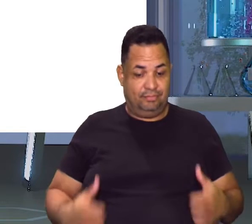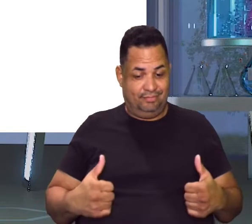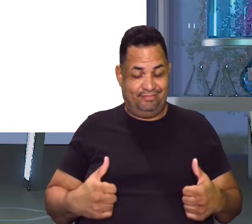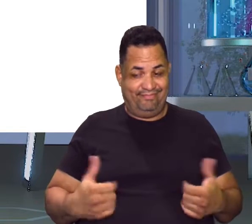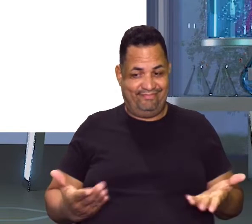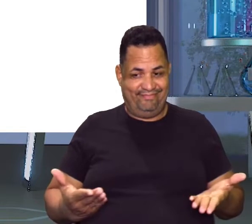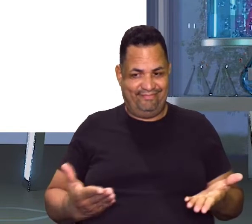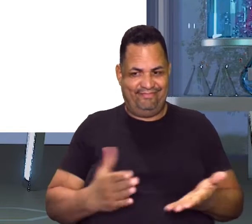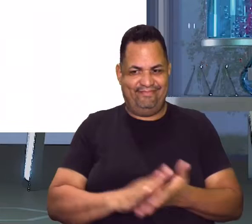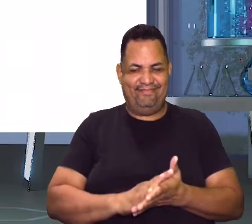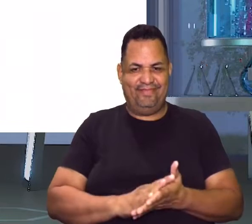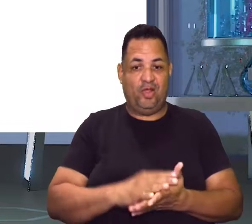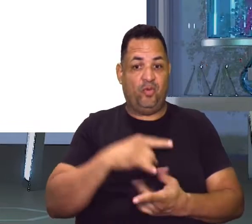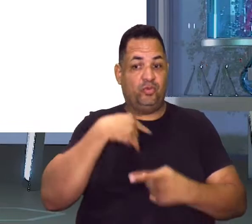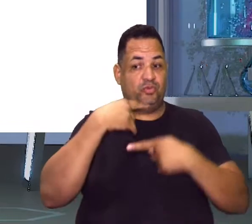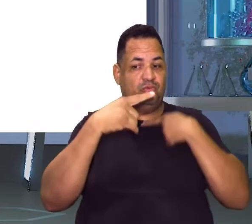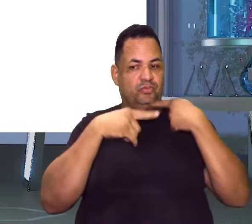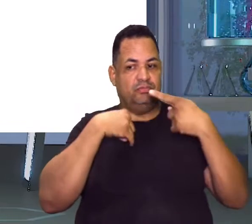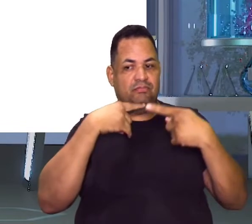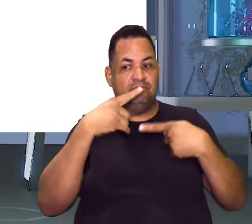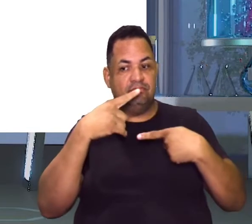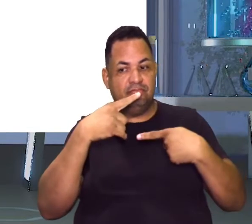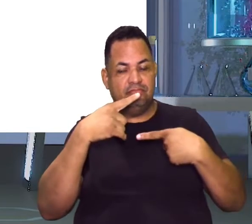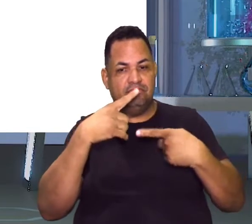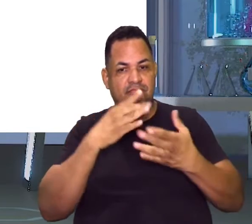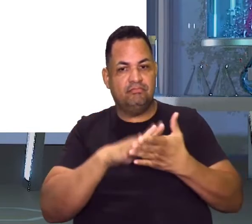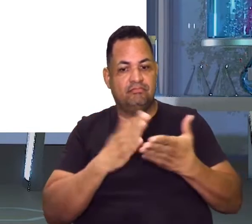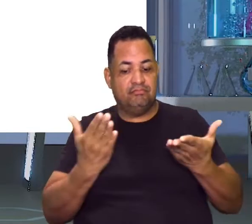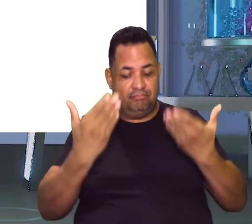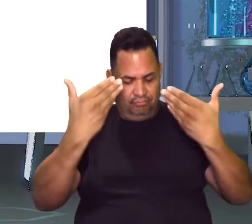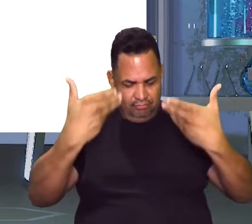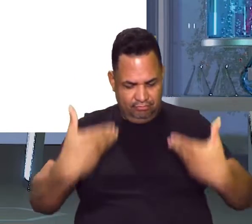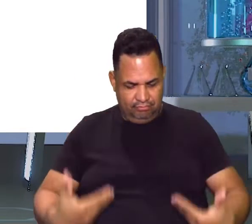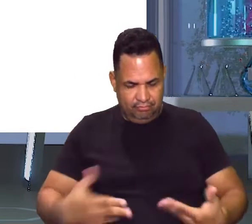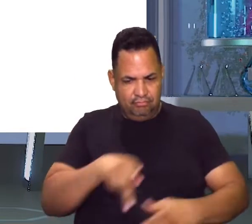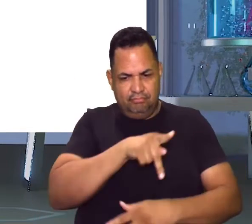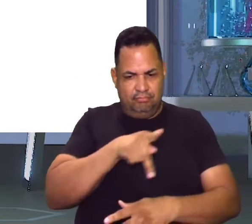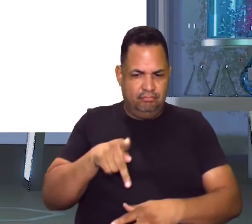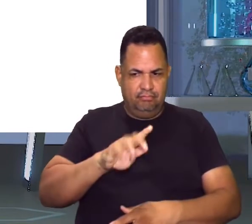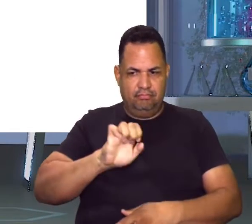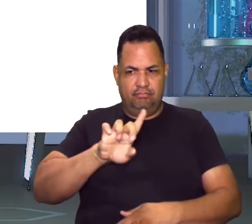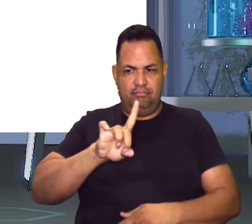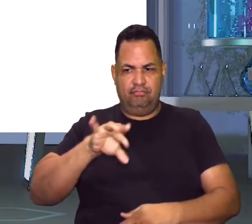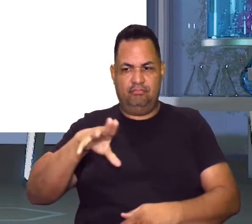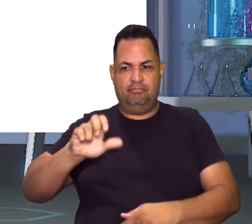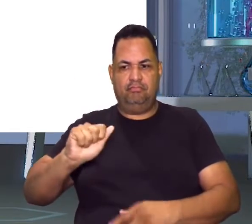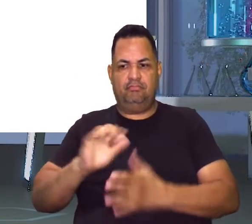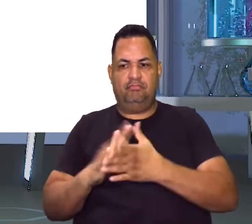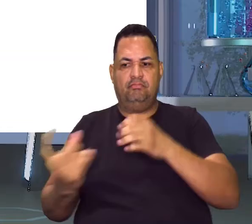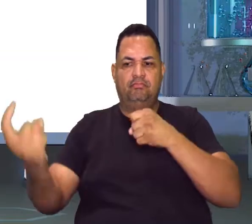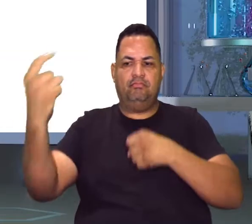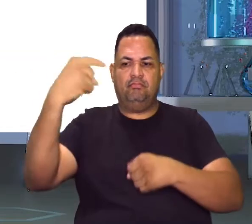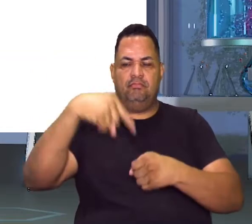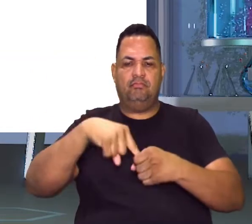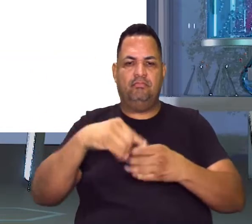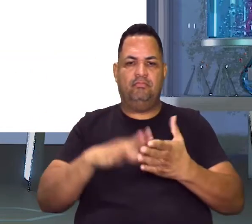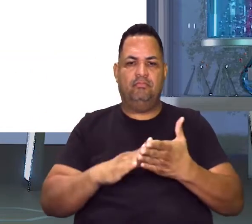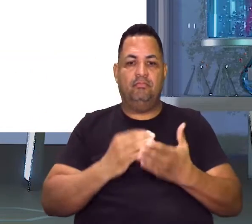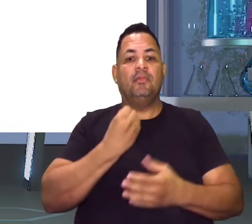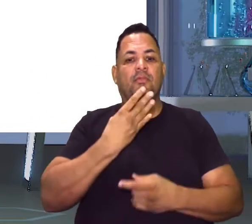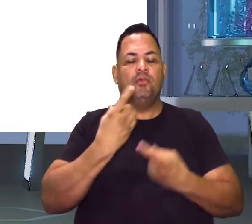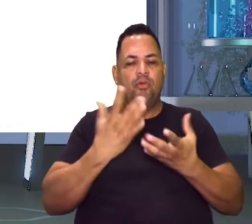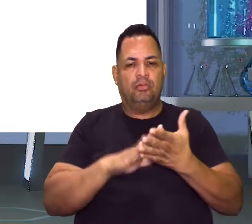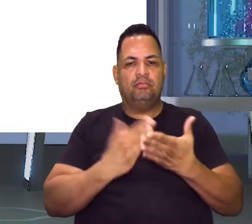Ah, no Tirando Dúvida, está aqui o professor Almeida de volta. E aí, foi